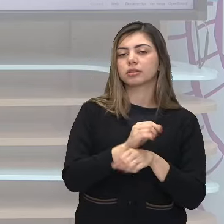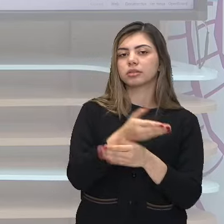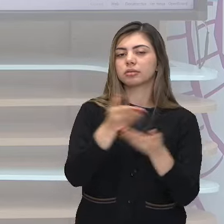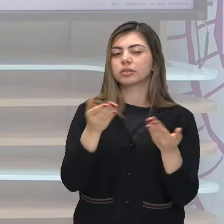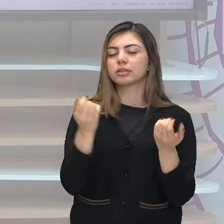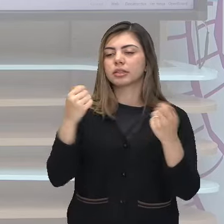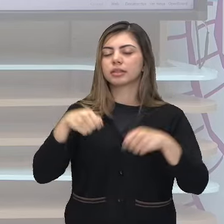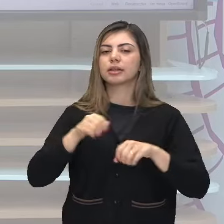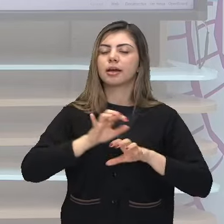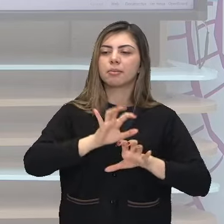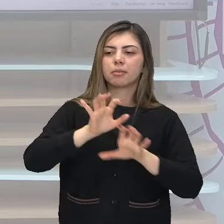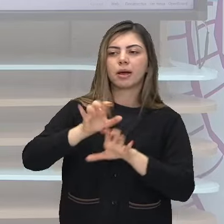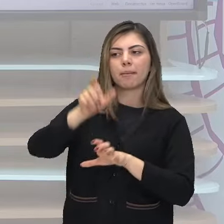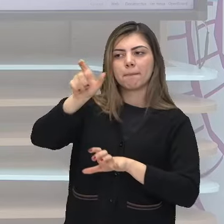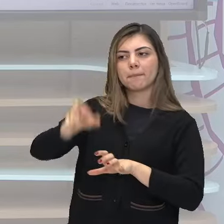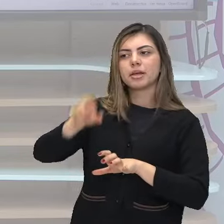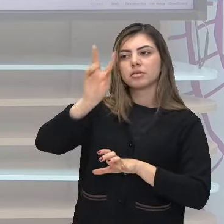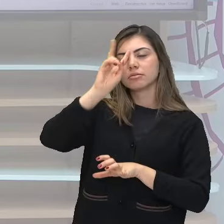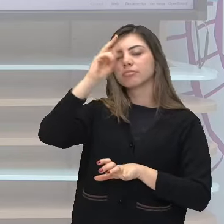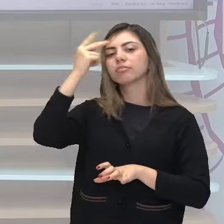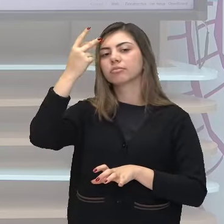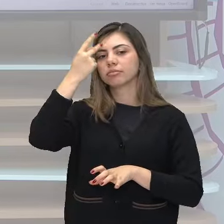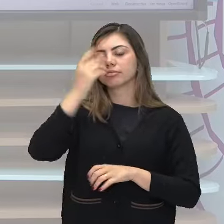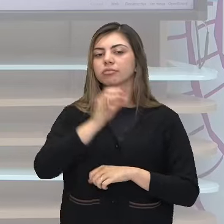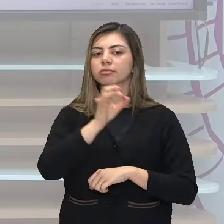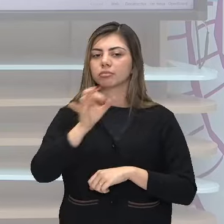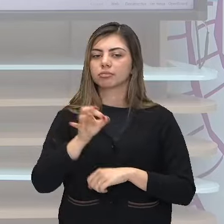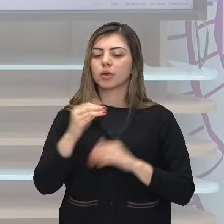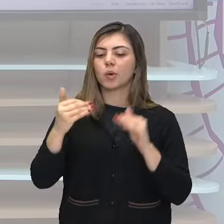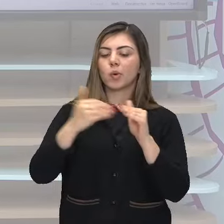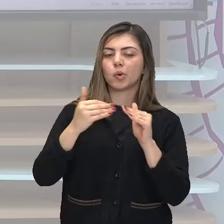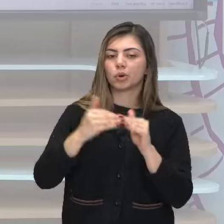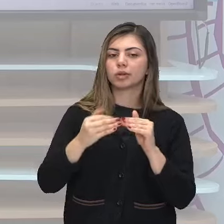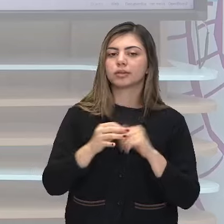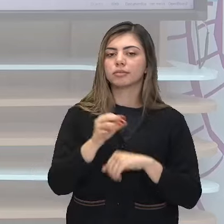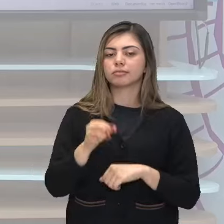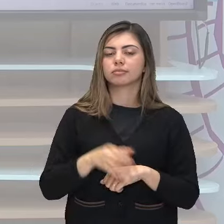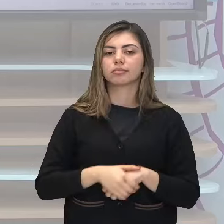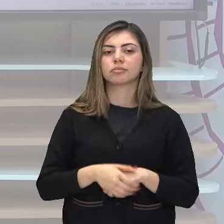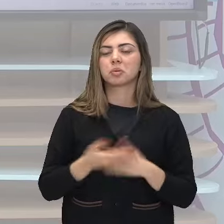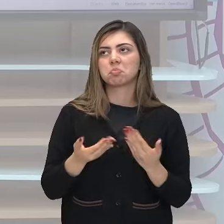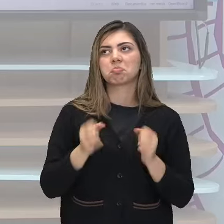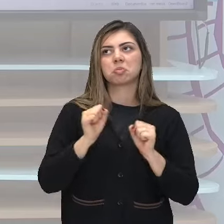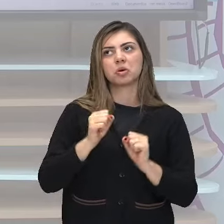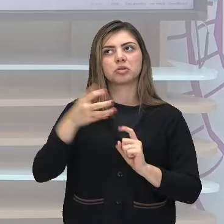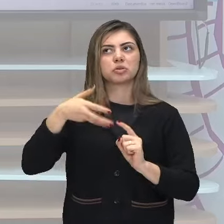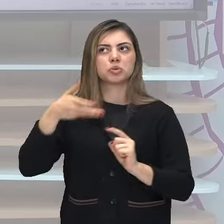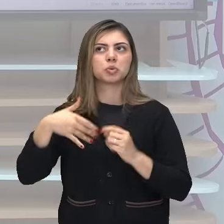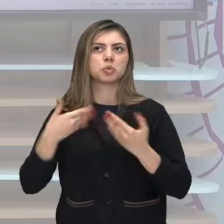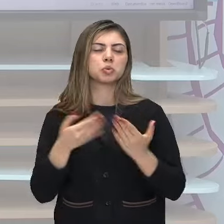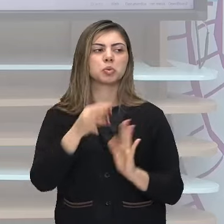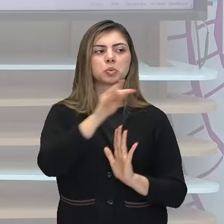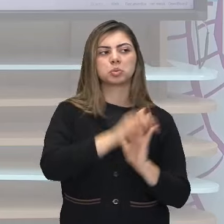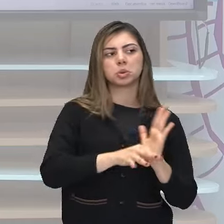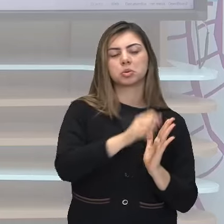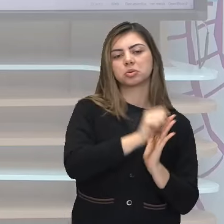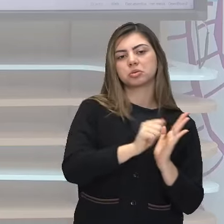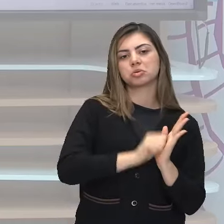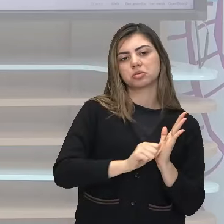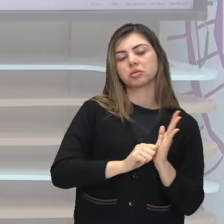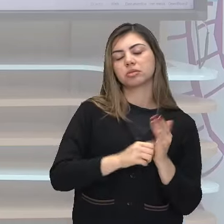convencer aquela pessoa que está acompanhando aquele Discurso ou texto no caso texto escrito